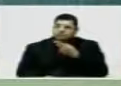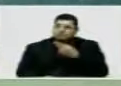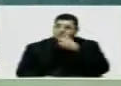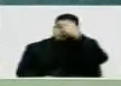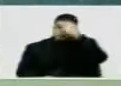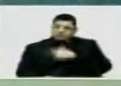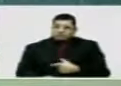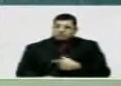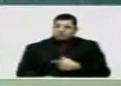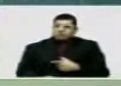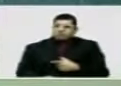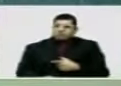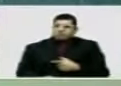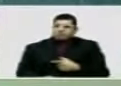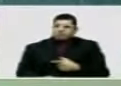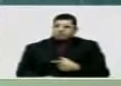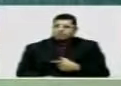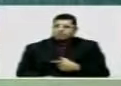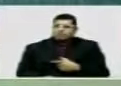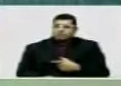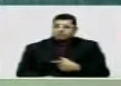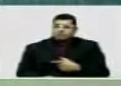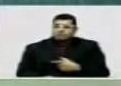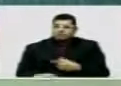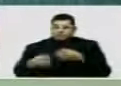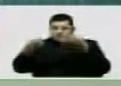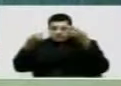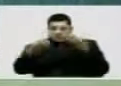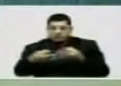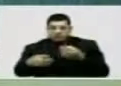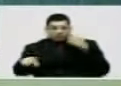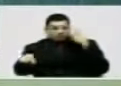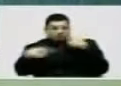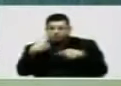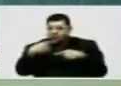é uma manifestação de absoluto